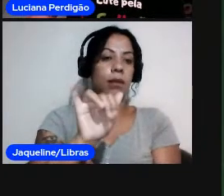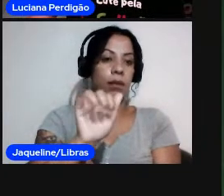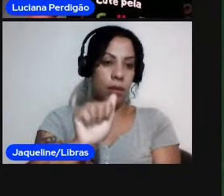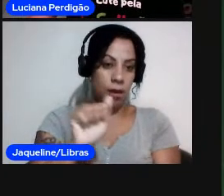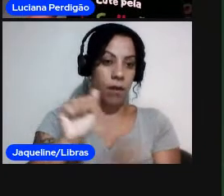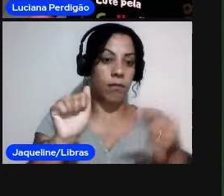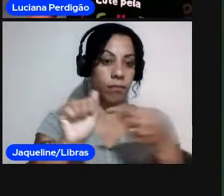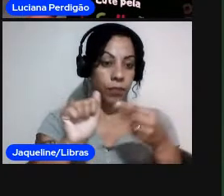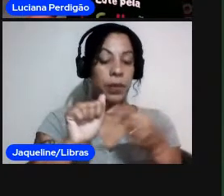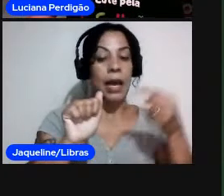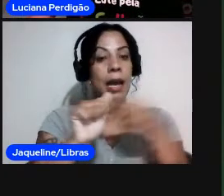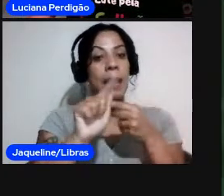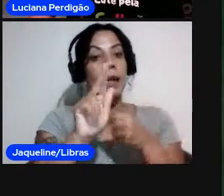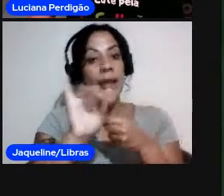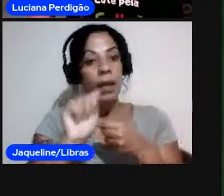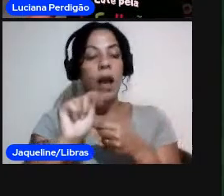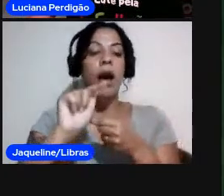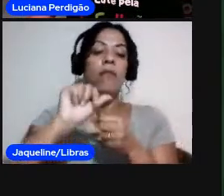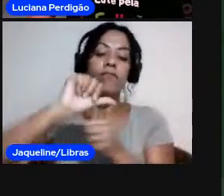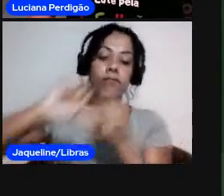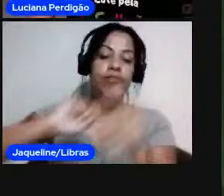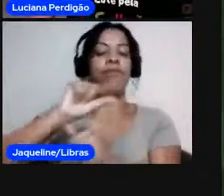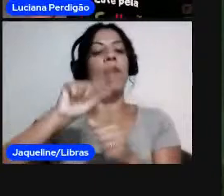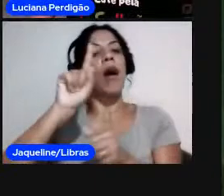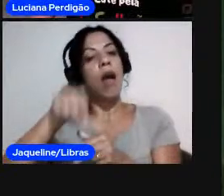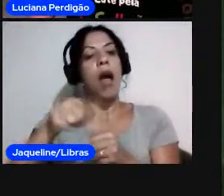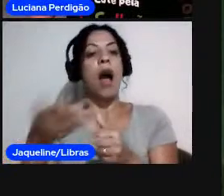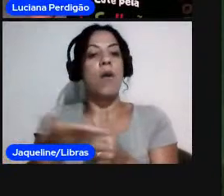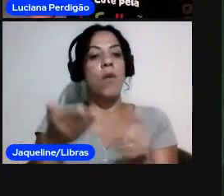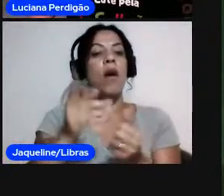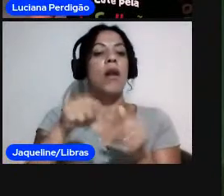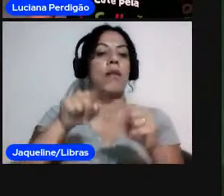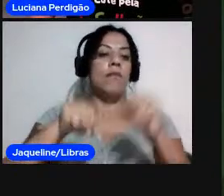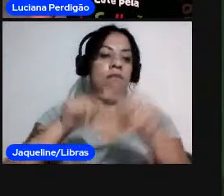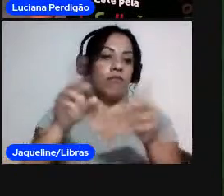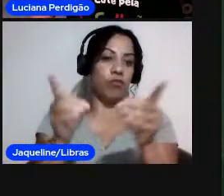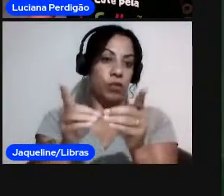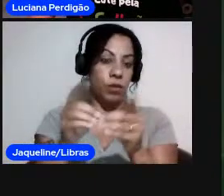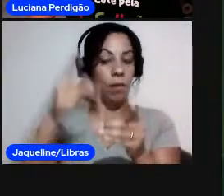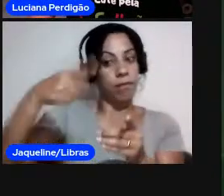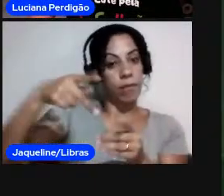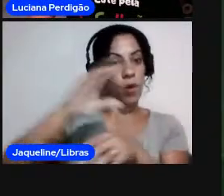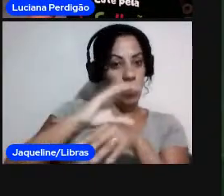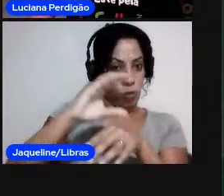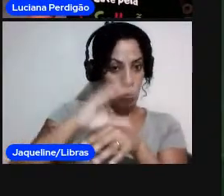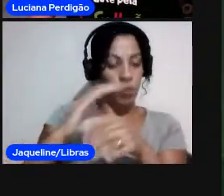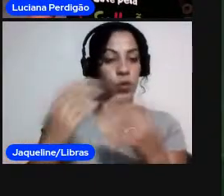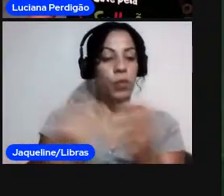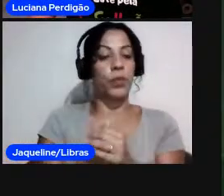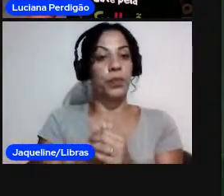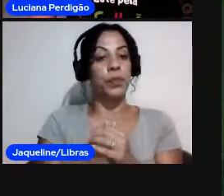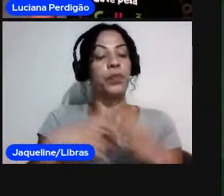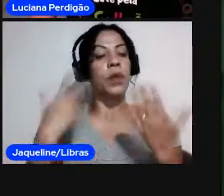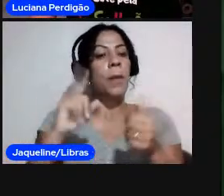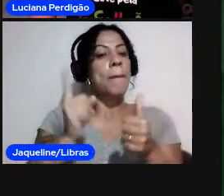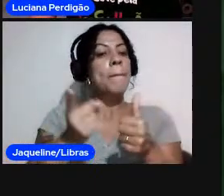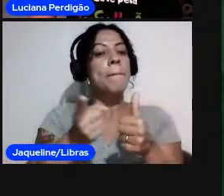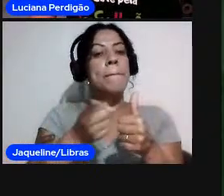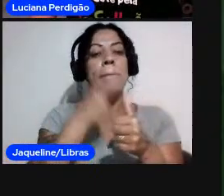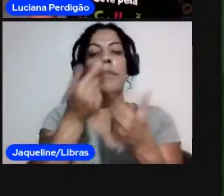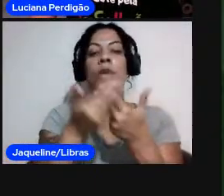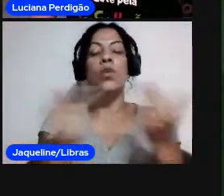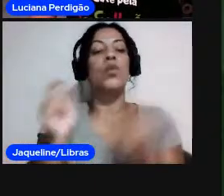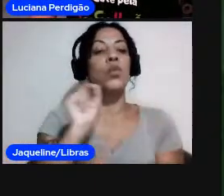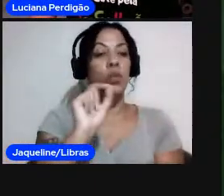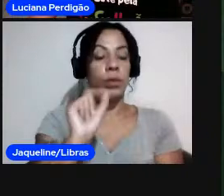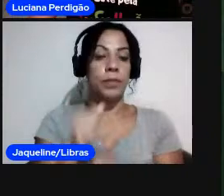o material didático, né, desse curso. Então, a primeira coisa foi, né,